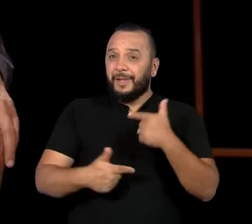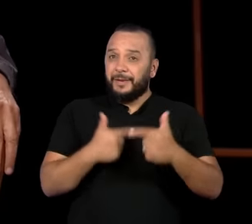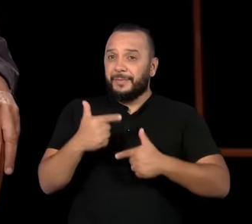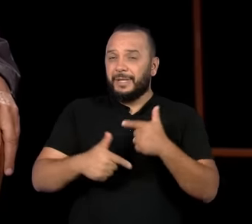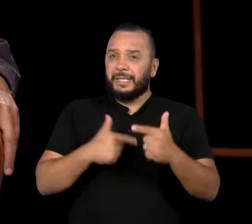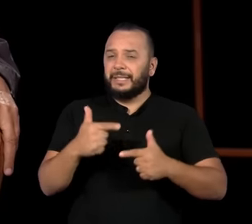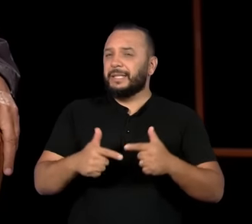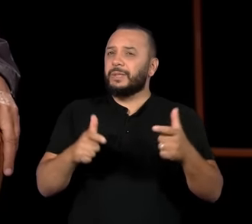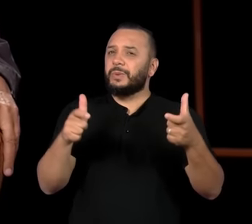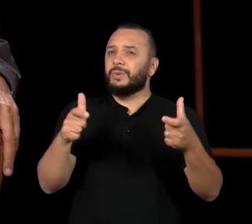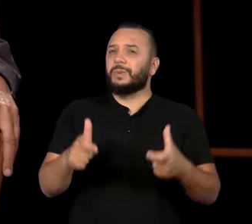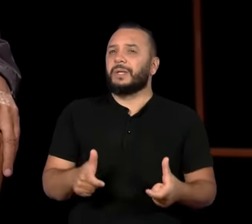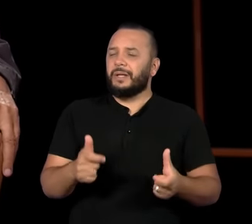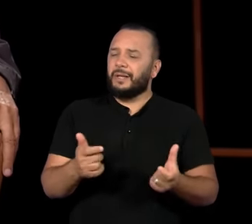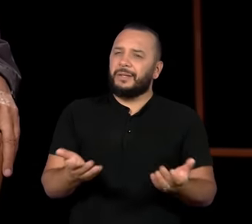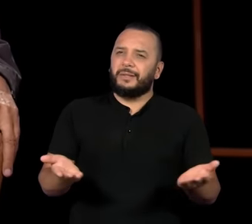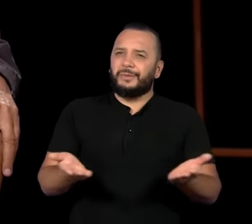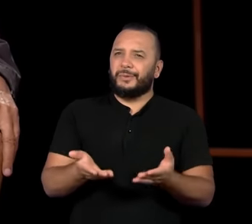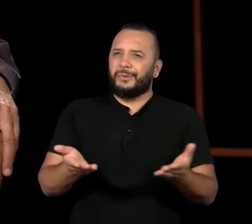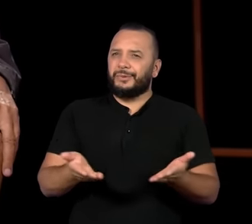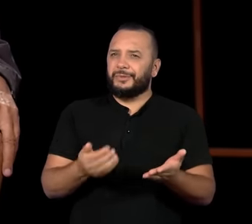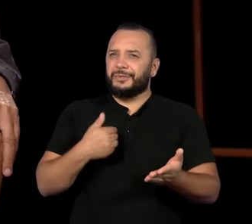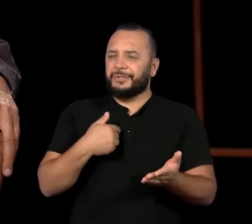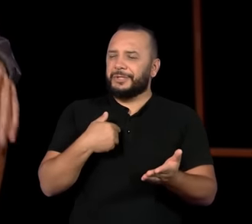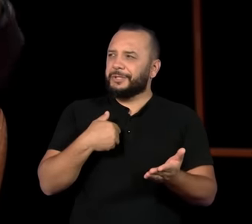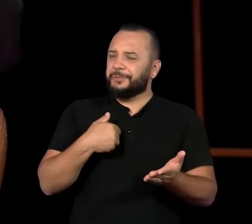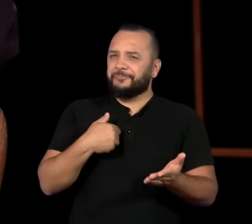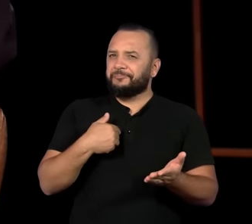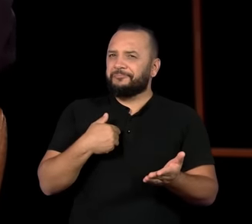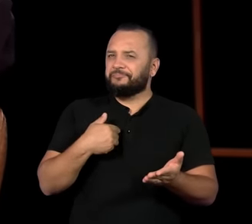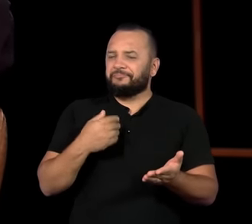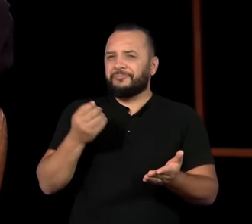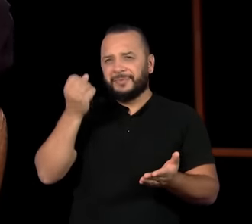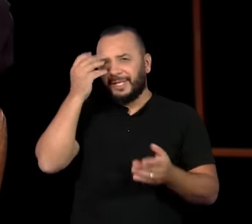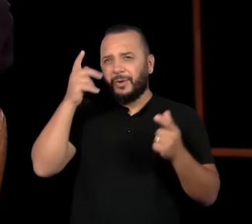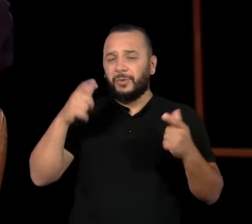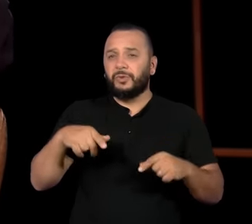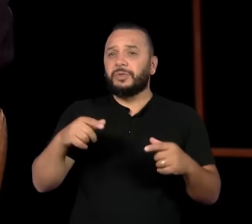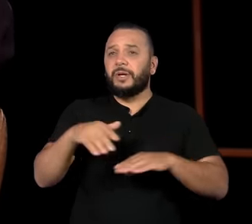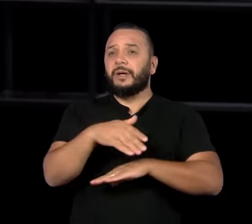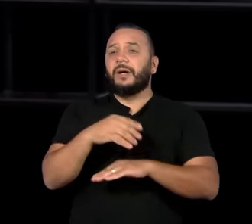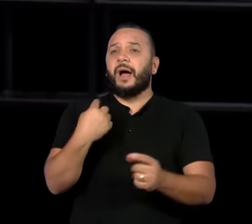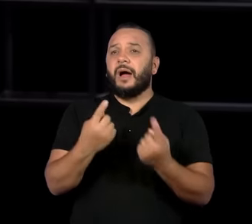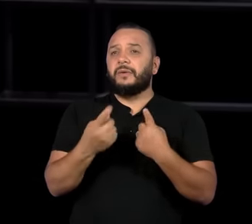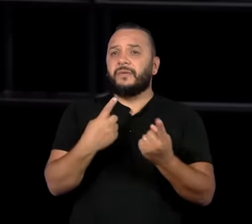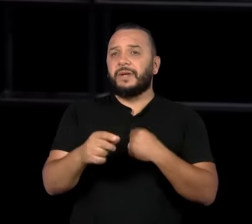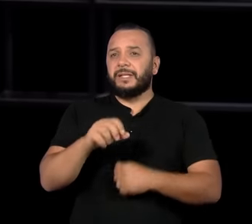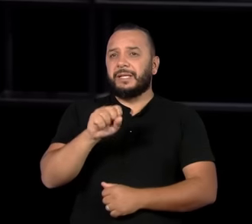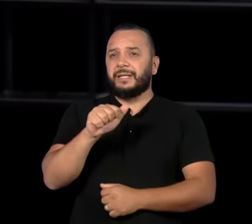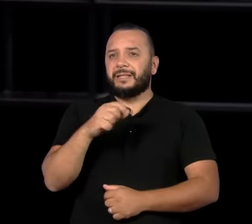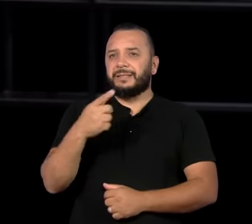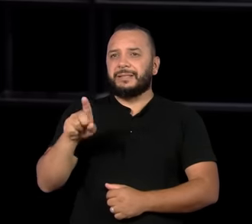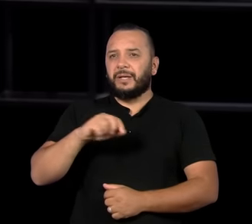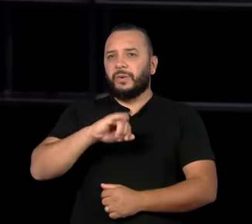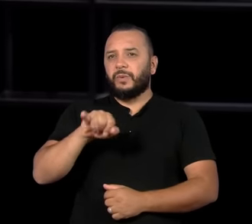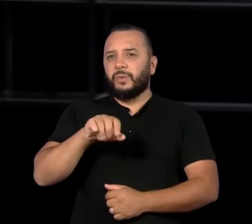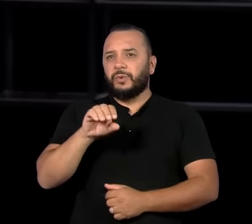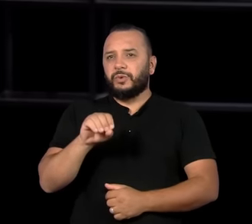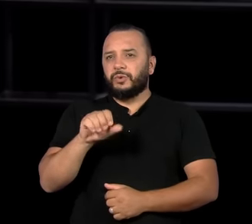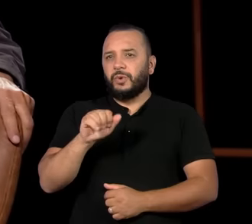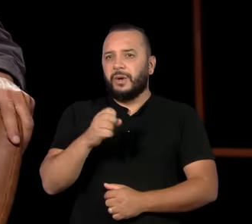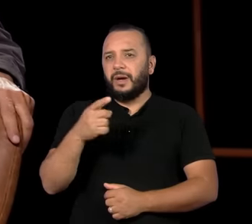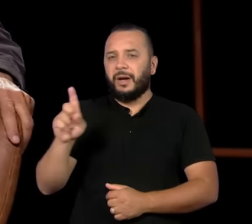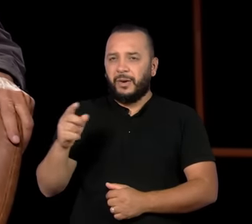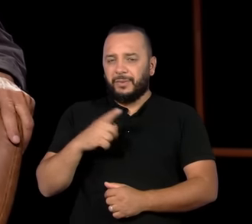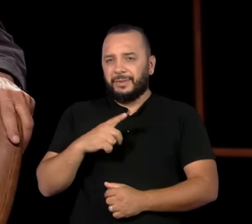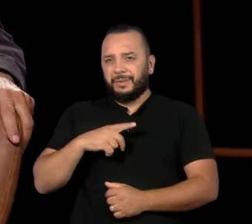num local que hoje eu não sei exatamente o que tem ali. É na Avenida São João, na Praça